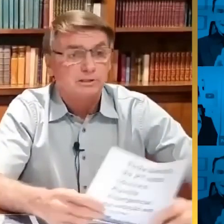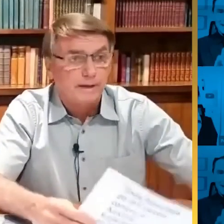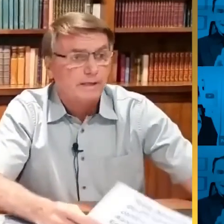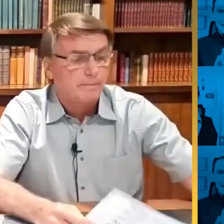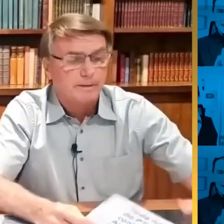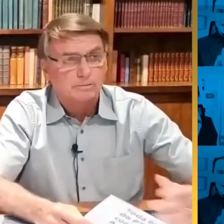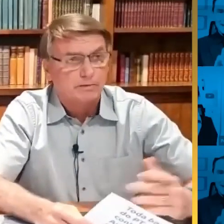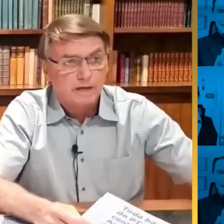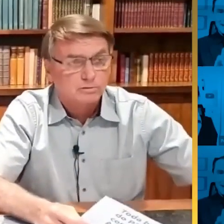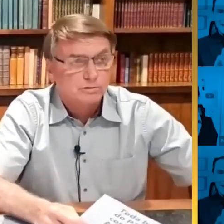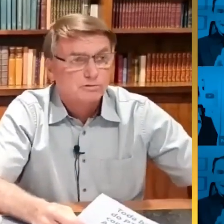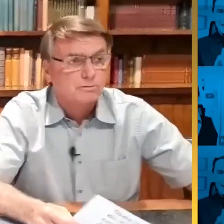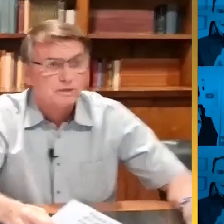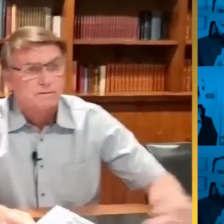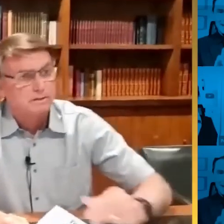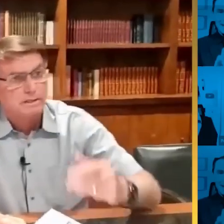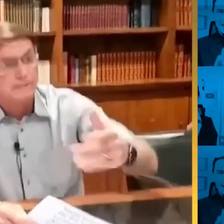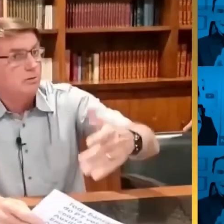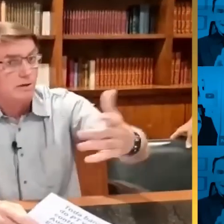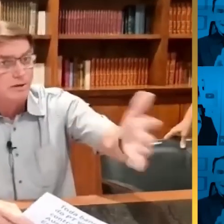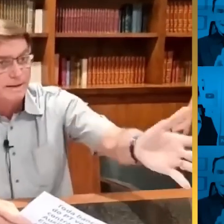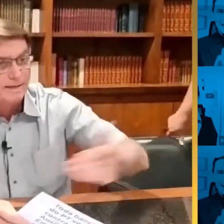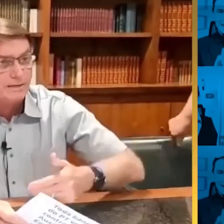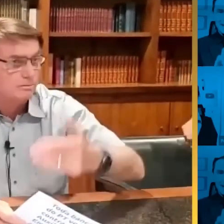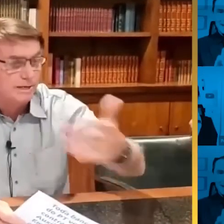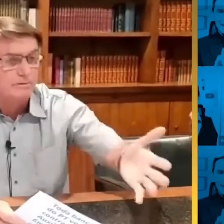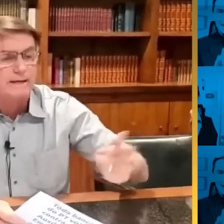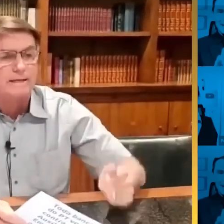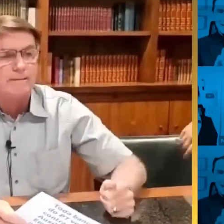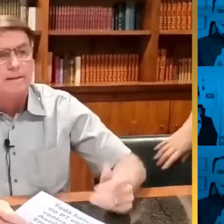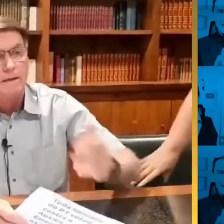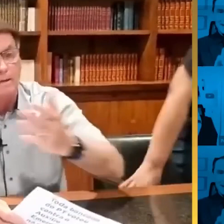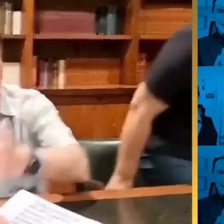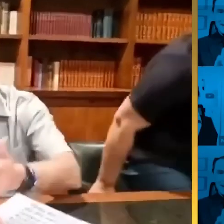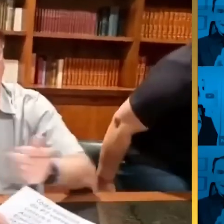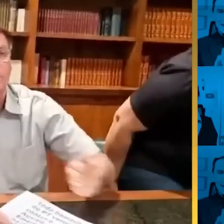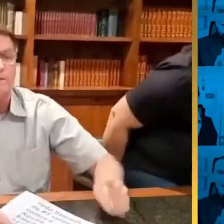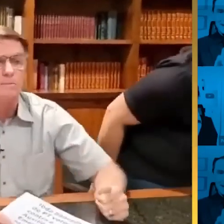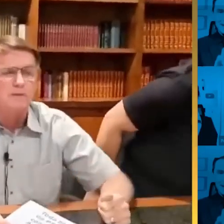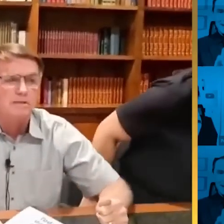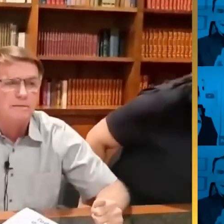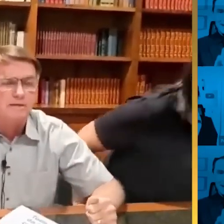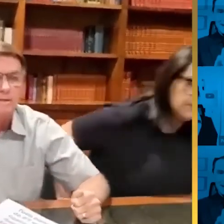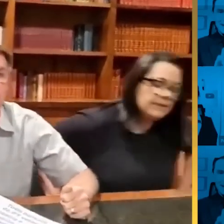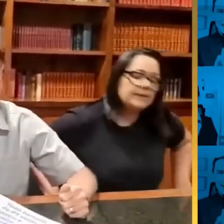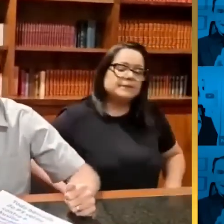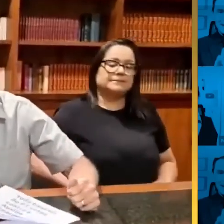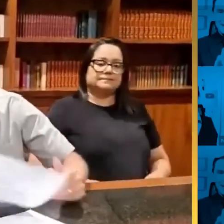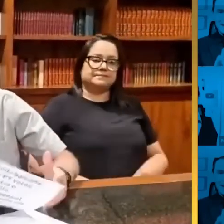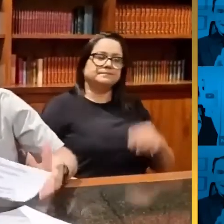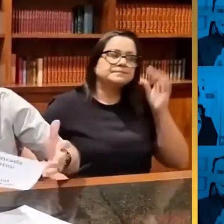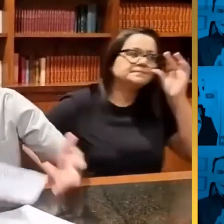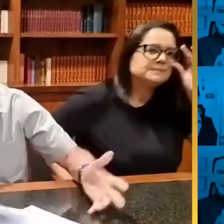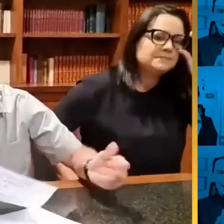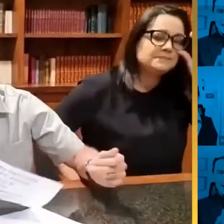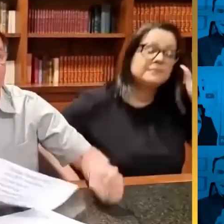E a gente espera que a Petrobras não reajuste os combustíveis, que eles têm total liberdade, eu não mando nada lá. Nós trocamos o ministro das Minas e Energia,